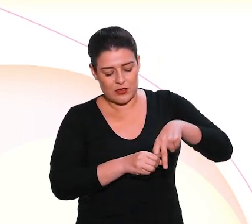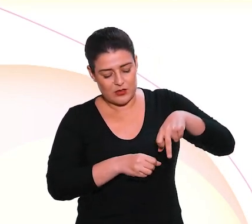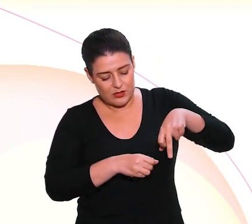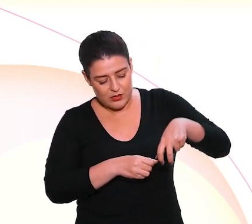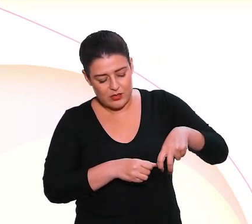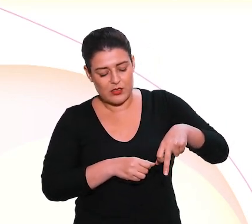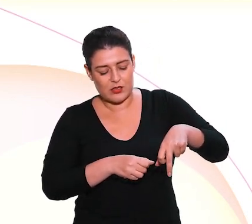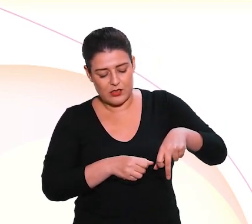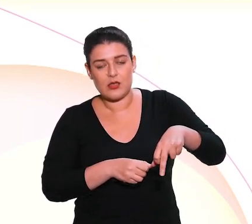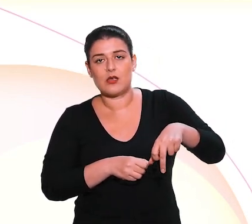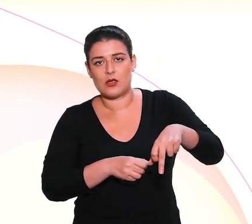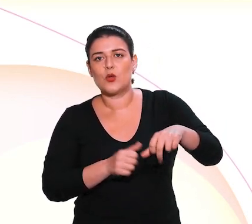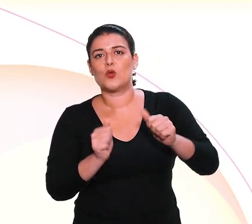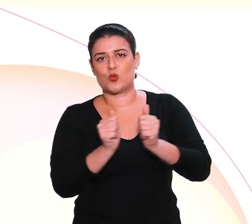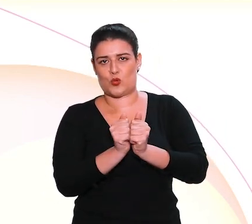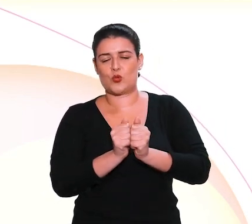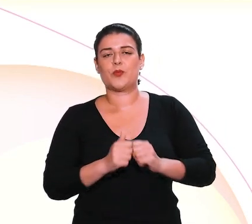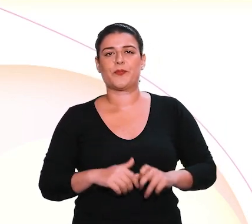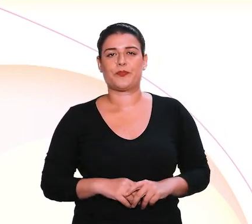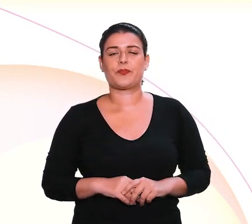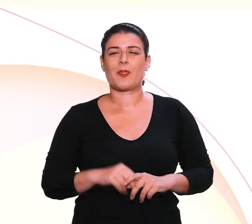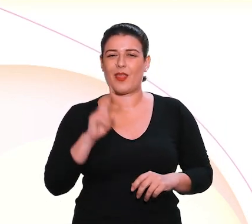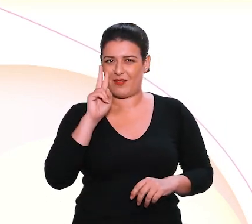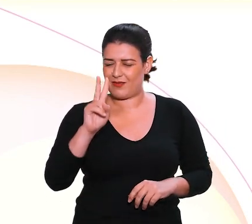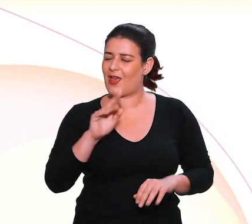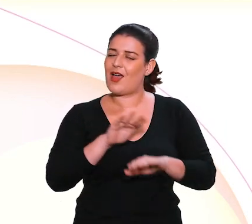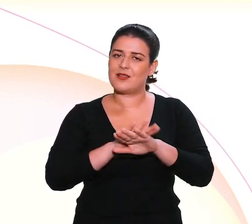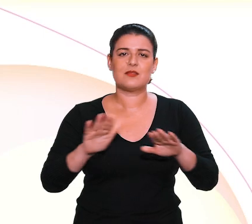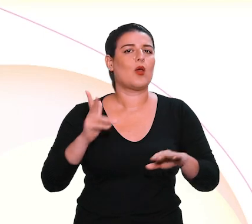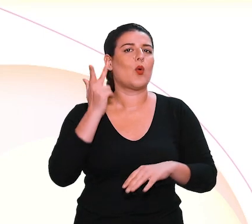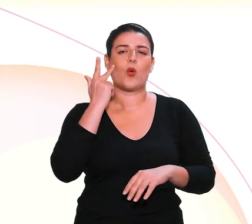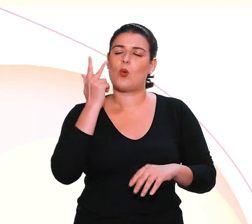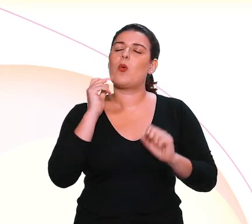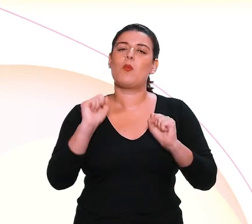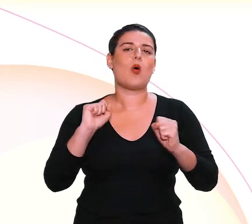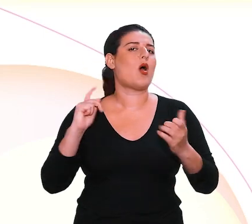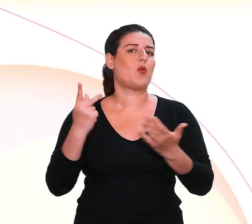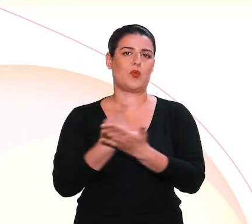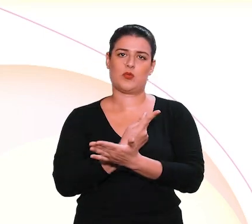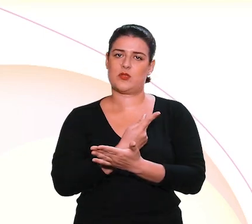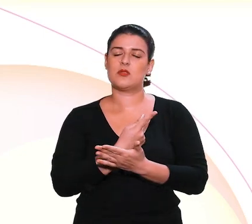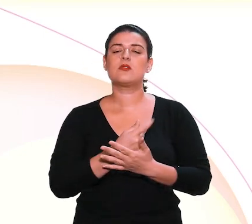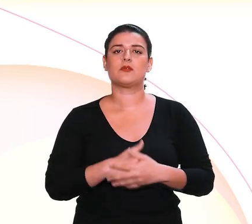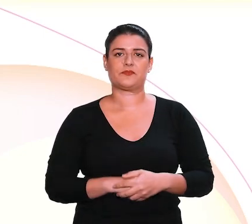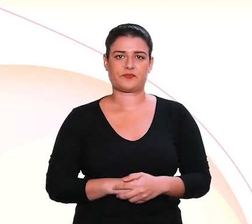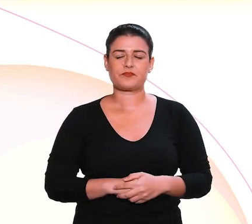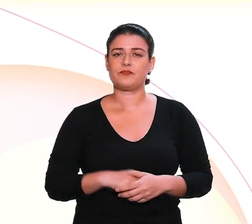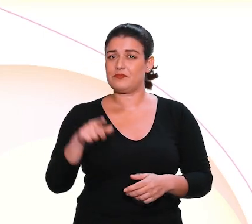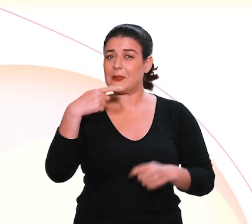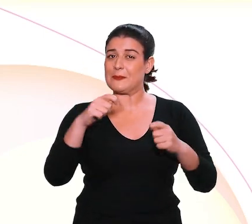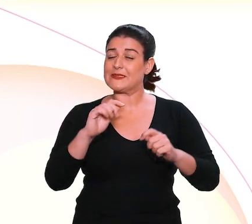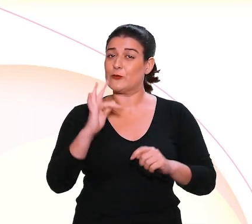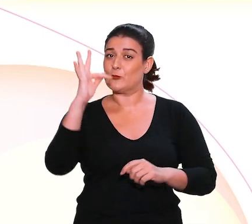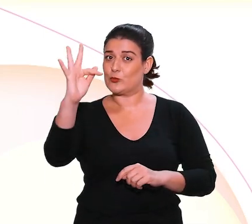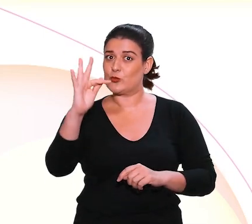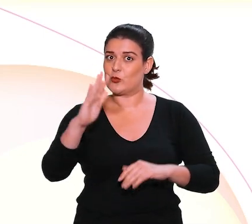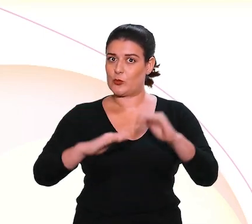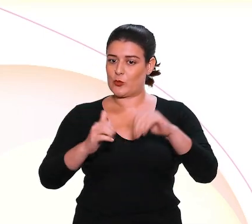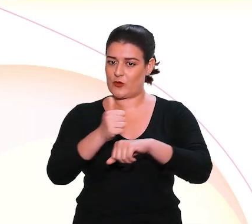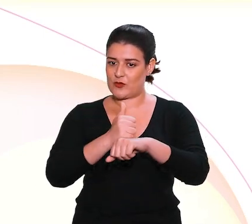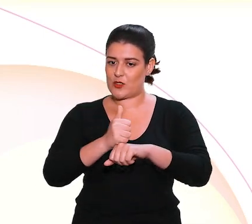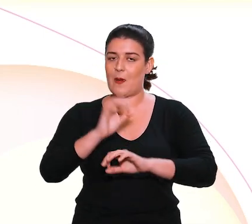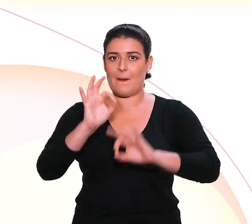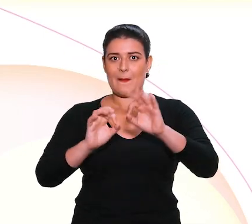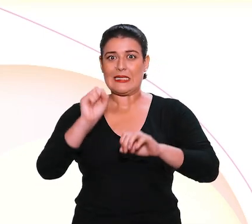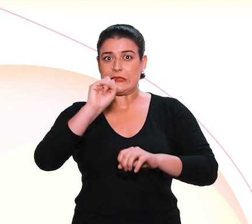agora juntamente com a sua marcha ceifante. Vejam que isso é muito comum de acontecer. Muito, muito, muito, muito. Sejam preparados para isso, ou para que o